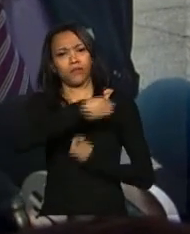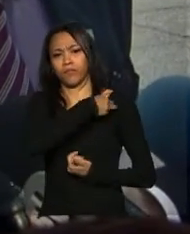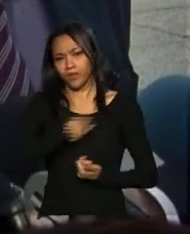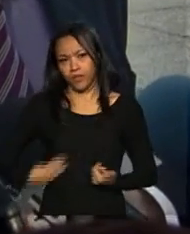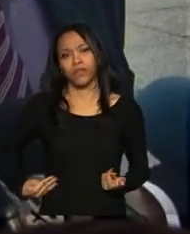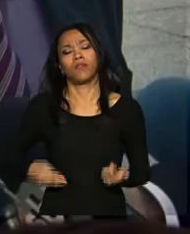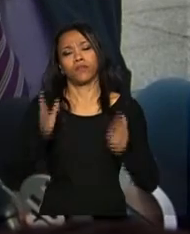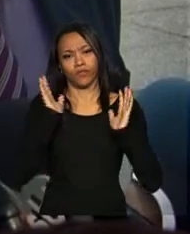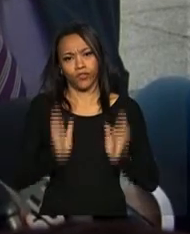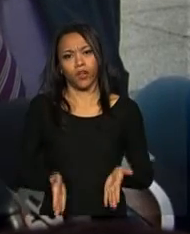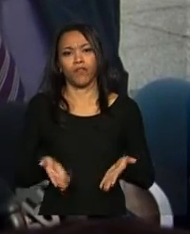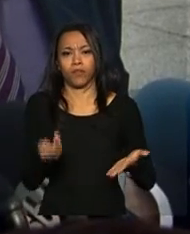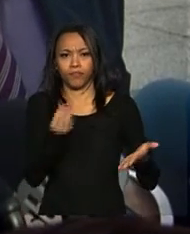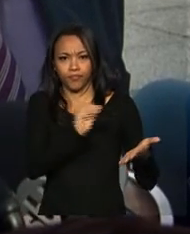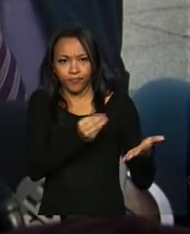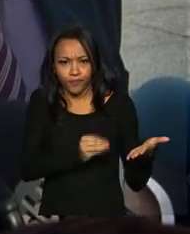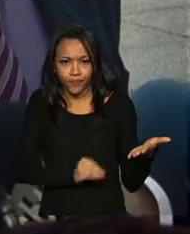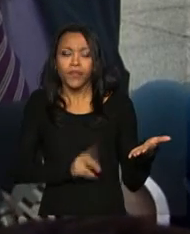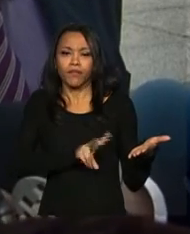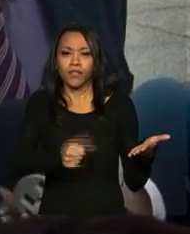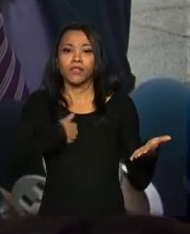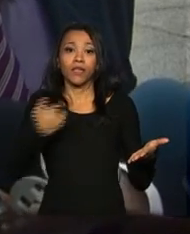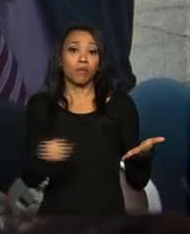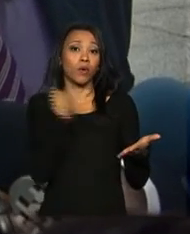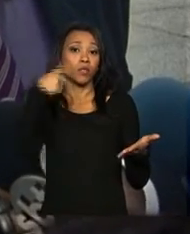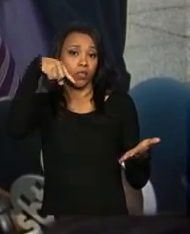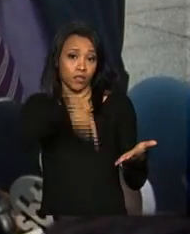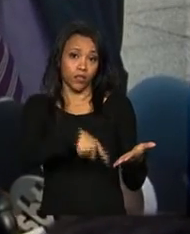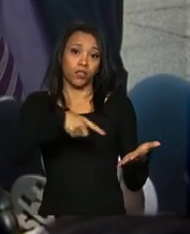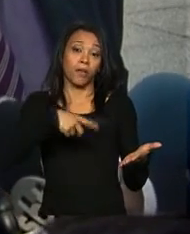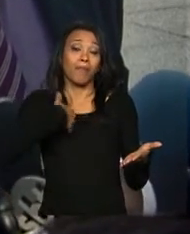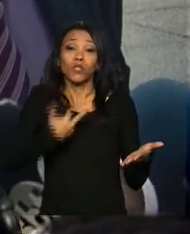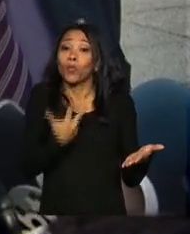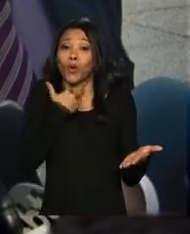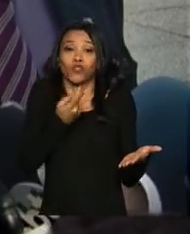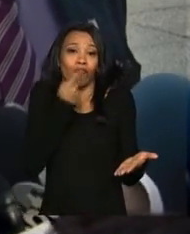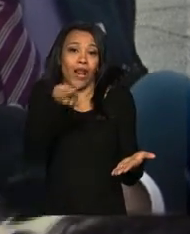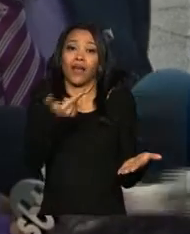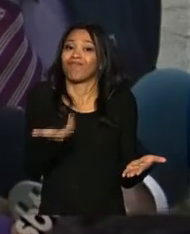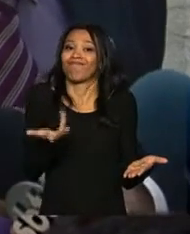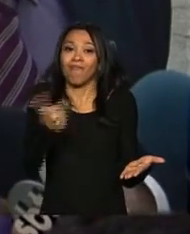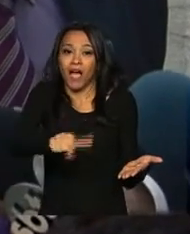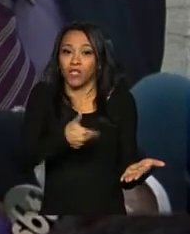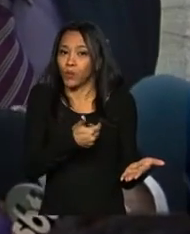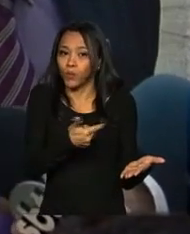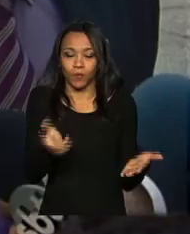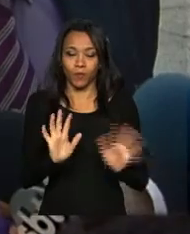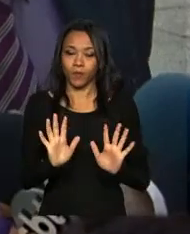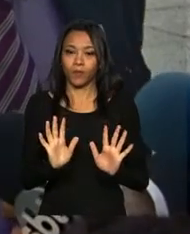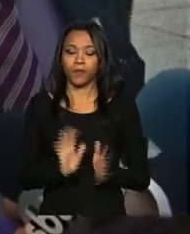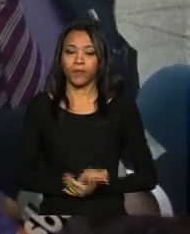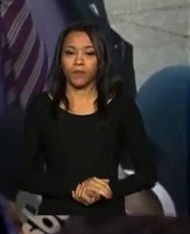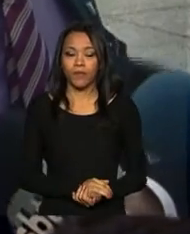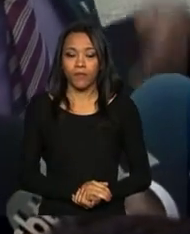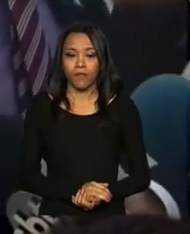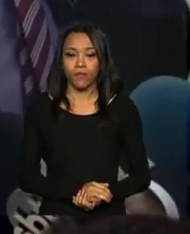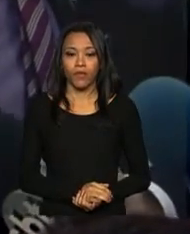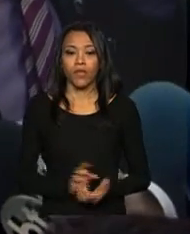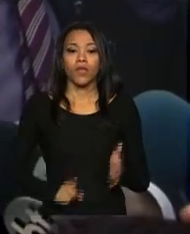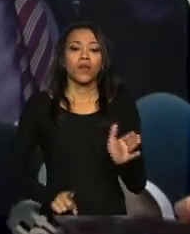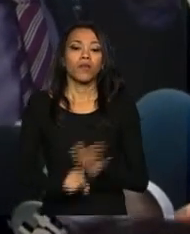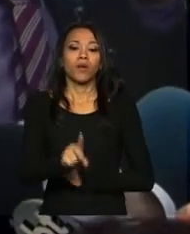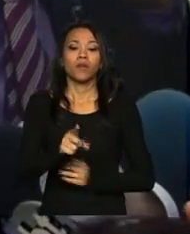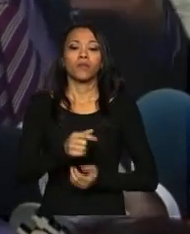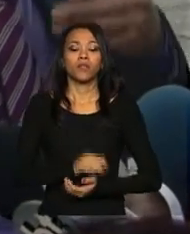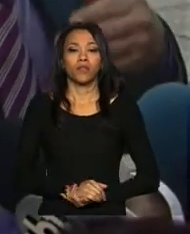envolvidos. E eu acho que vai ser uma contribuição muito importante, mas eu realmente não posso dizer mais do que isso agora. E vistos, hein, ministro? De parte a